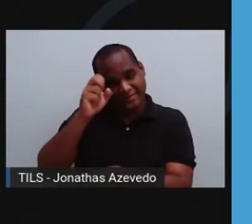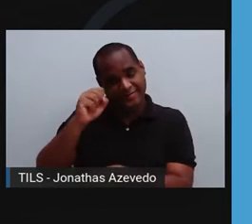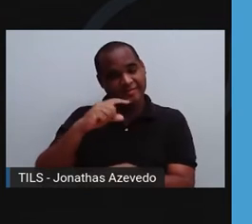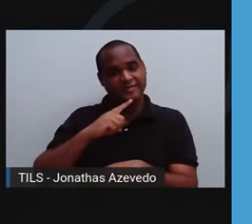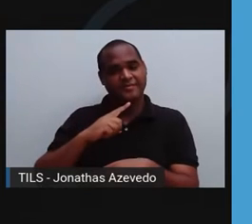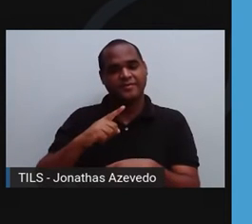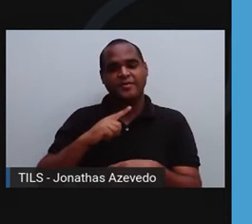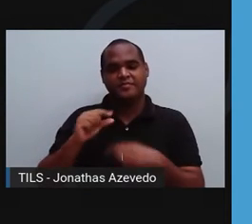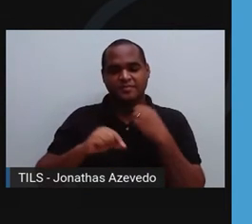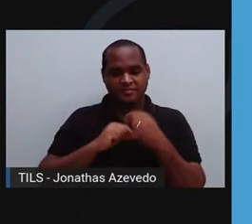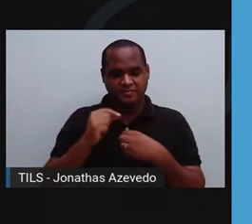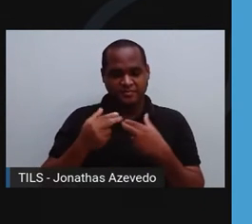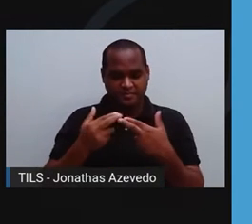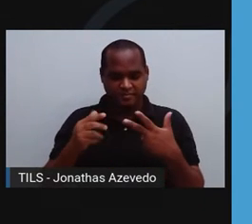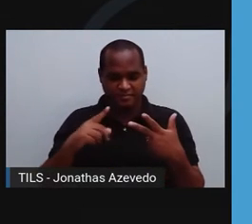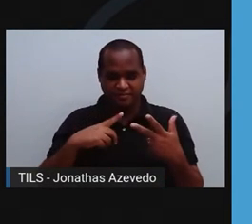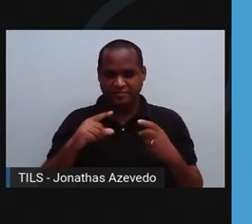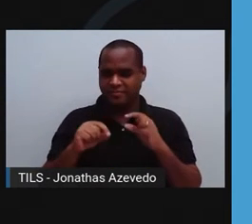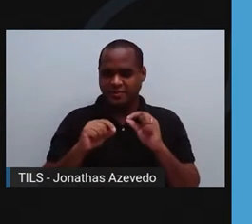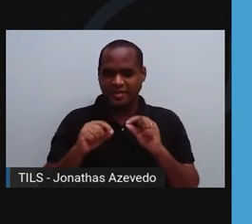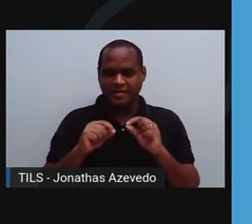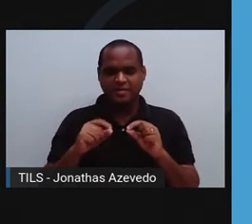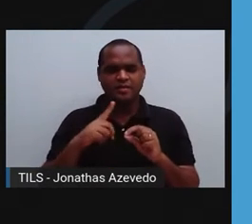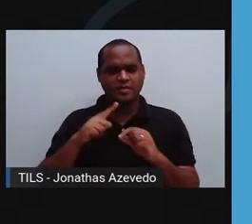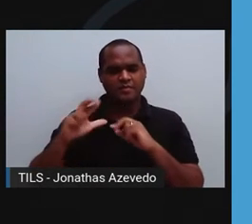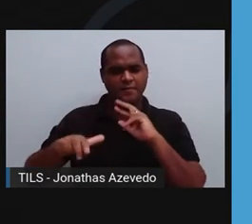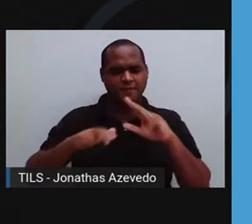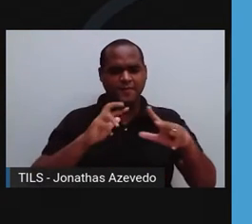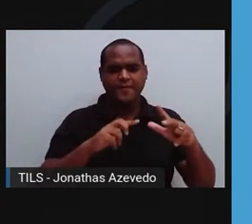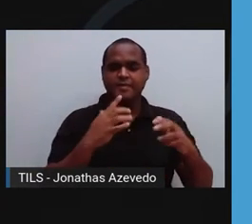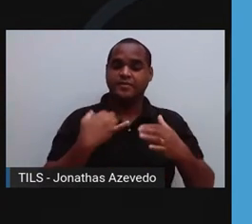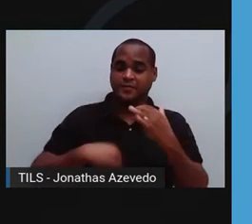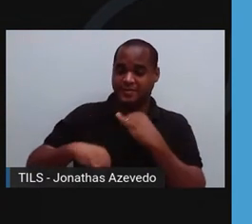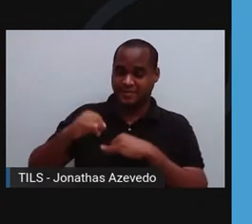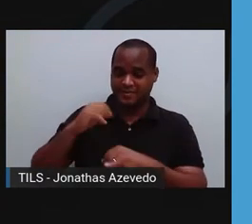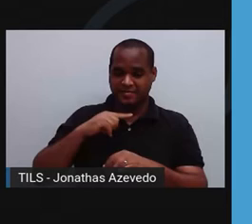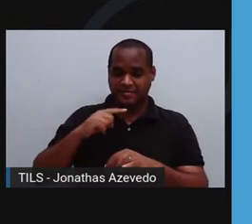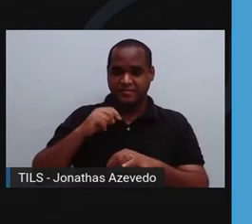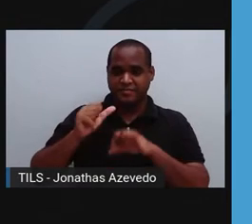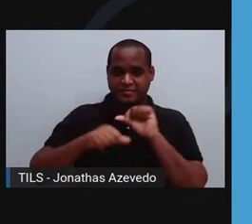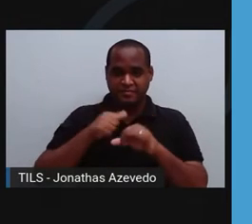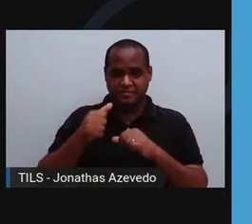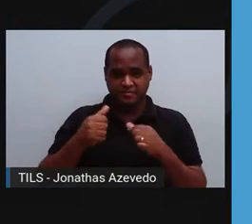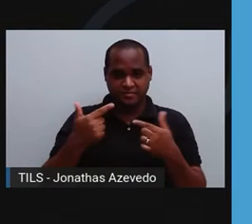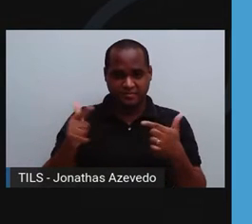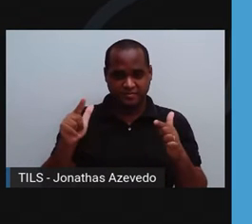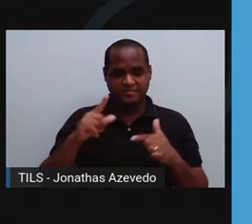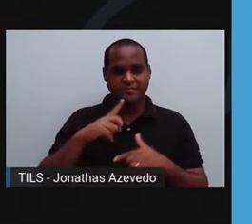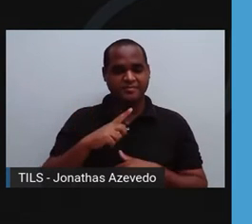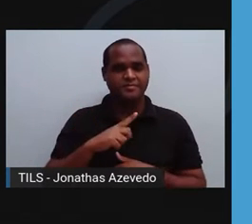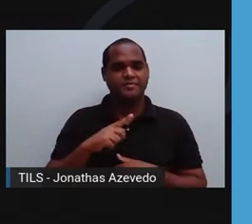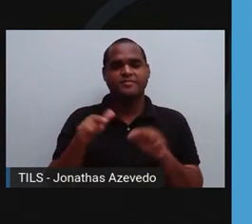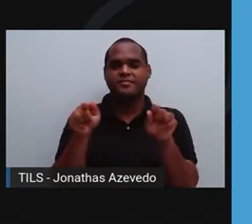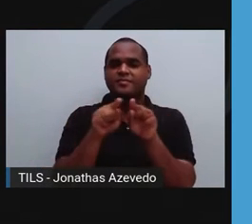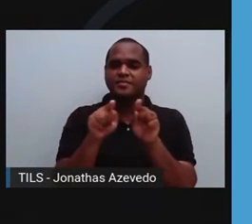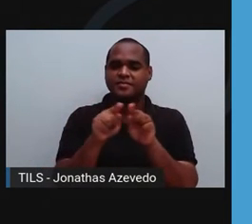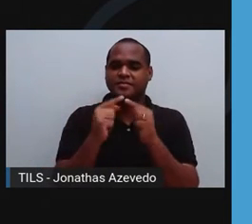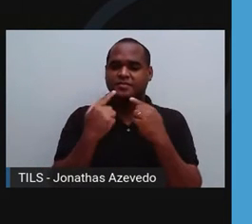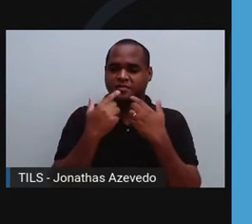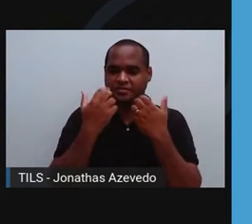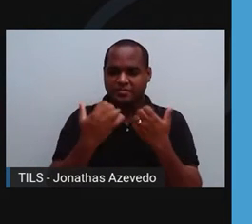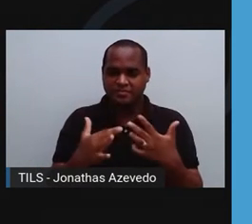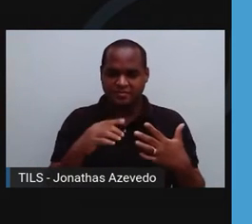evidencia a formação de um novo composto devido a uma reação química. Além dessas evidências, podemos citar também